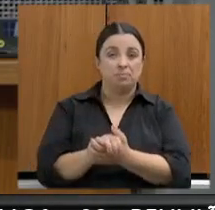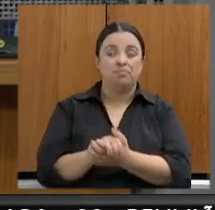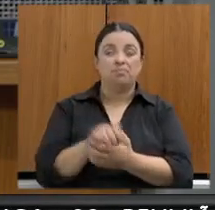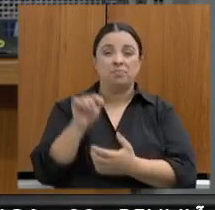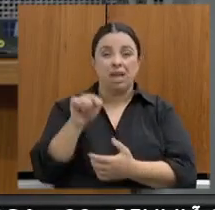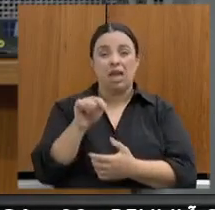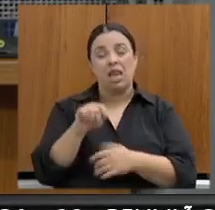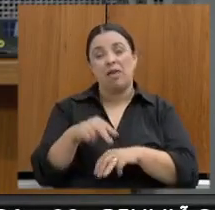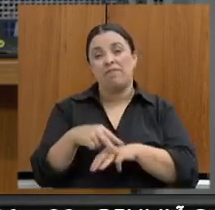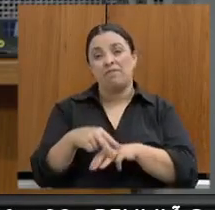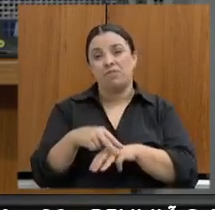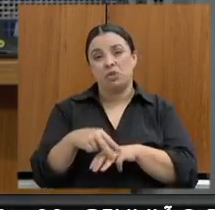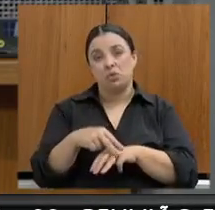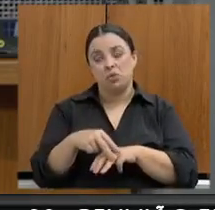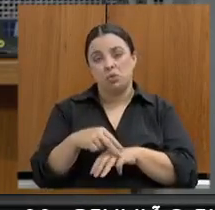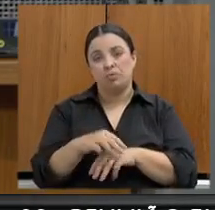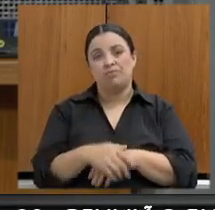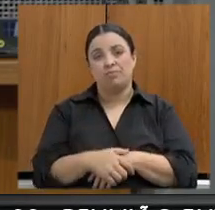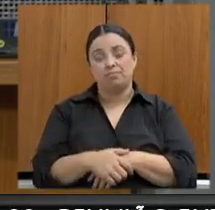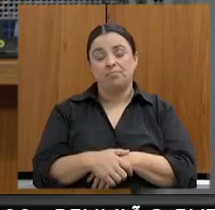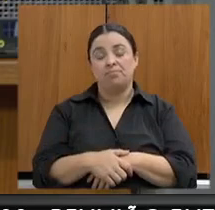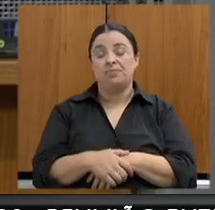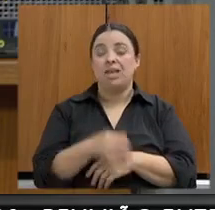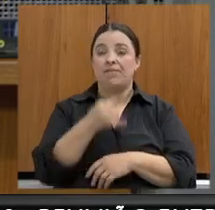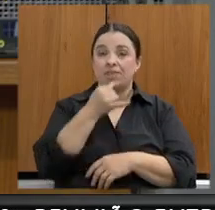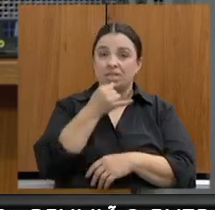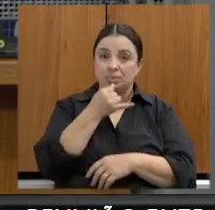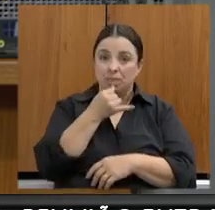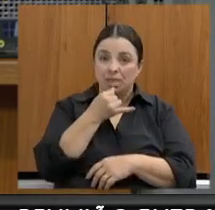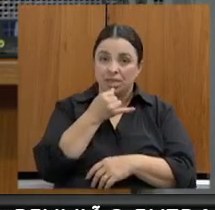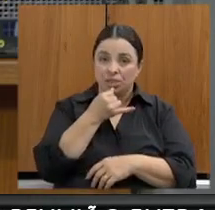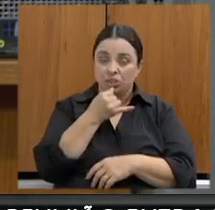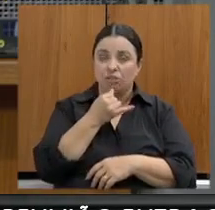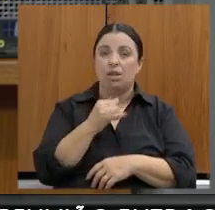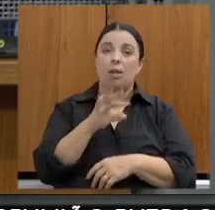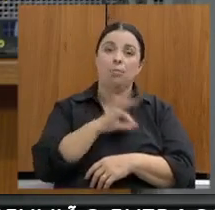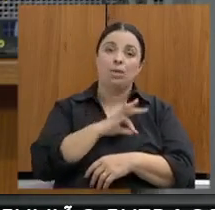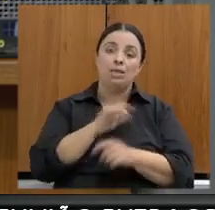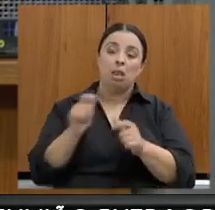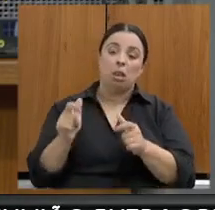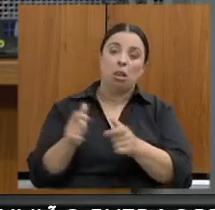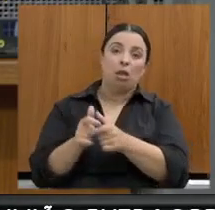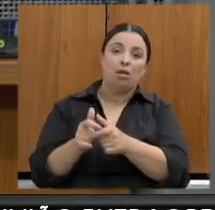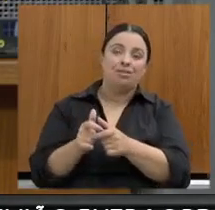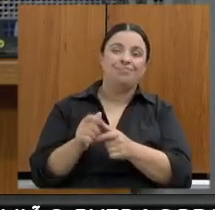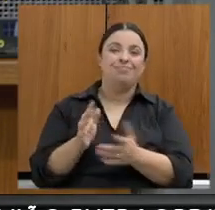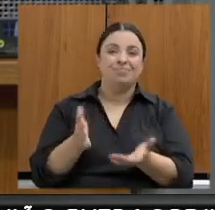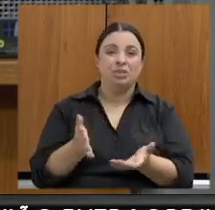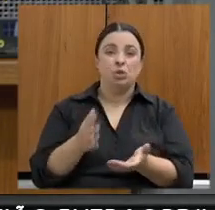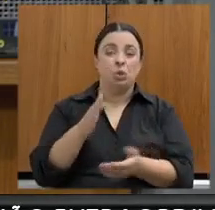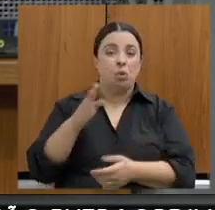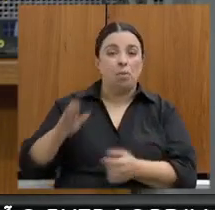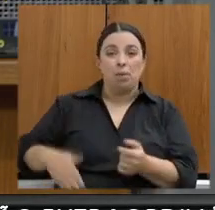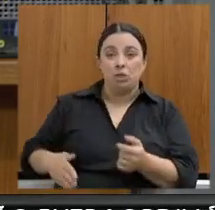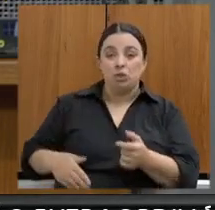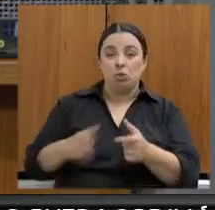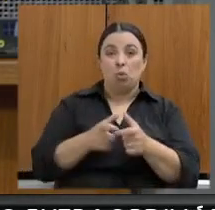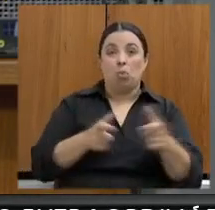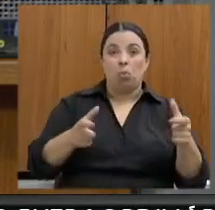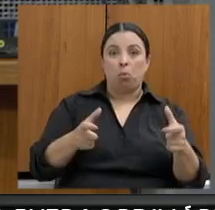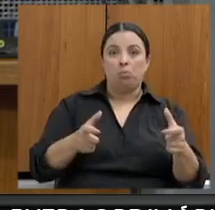infelizmente ele tinha minoria e a surpresa foi contra ele e nós o perdemos